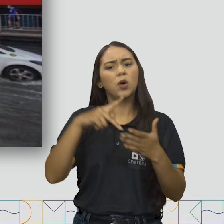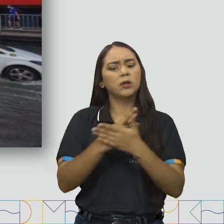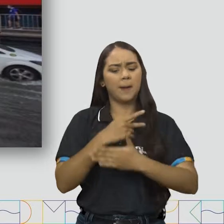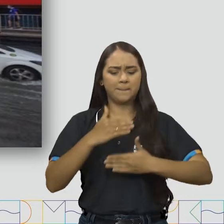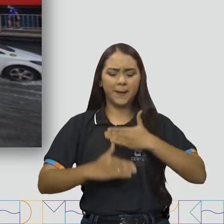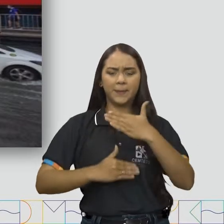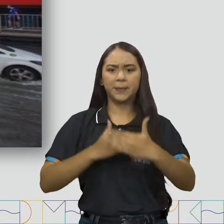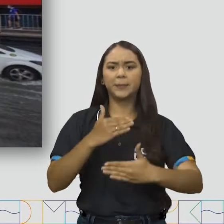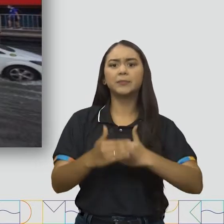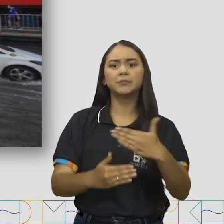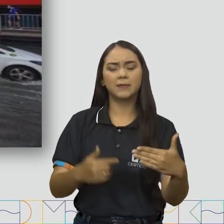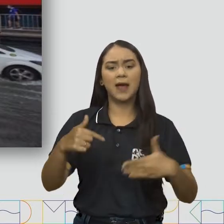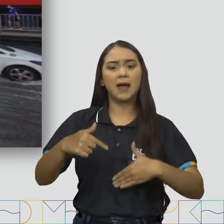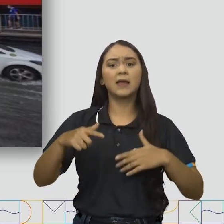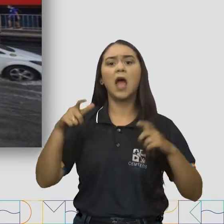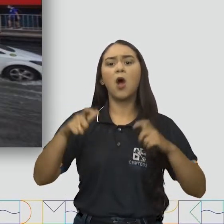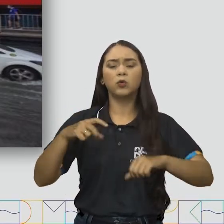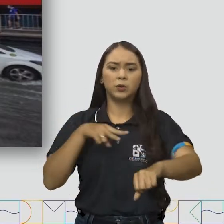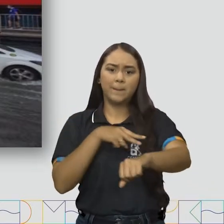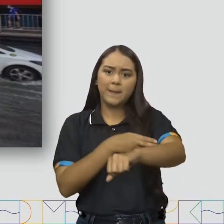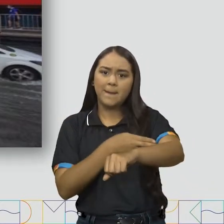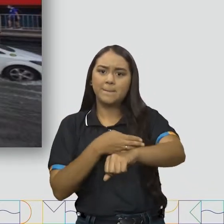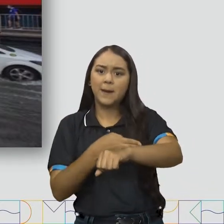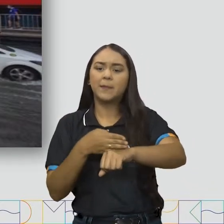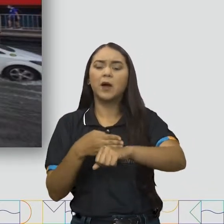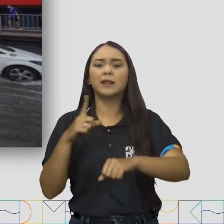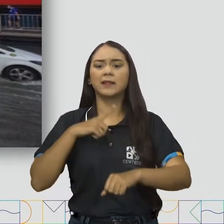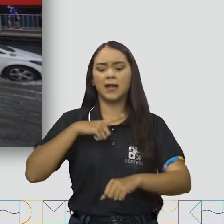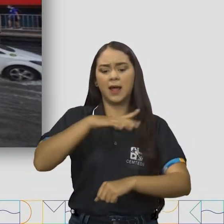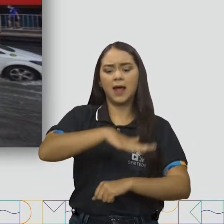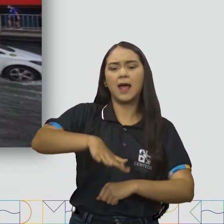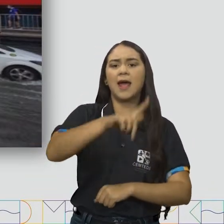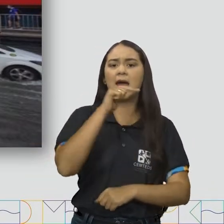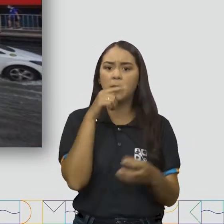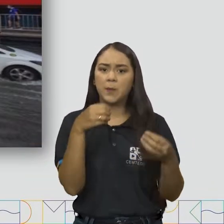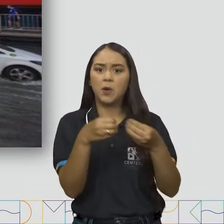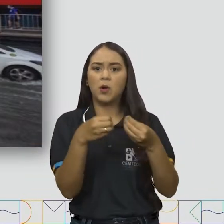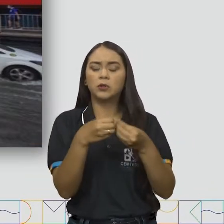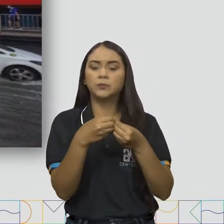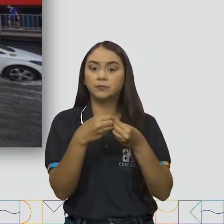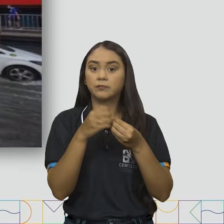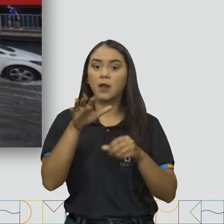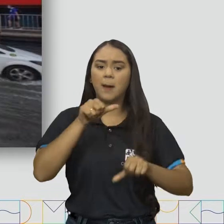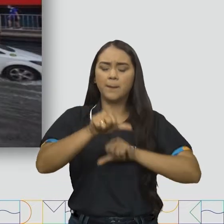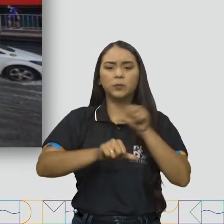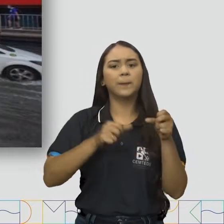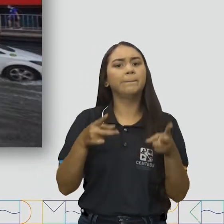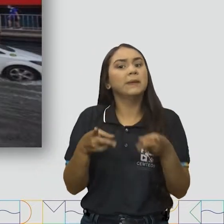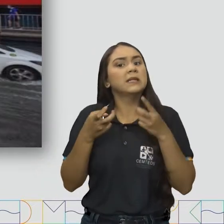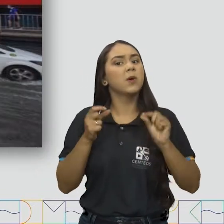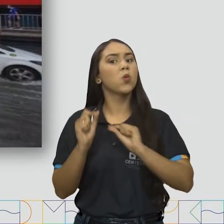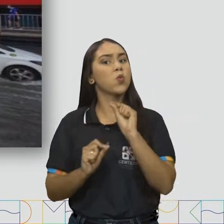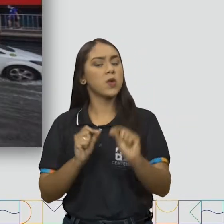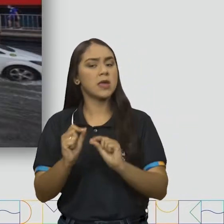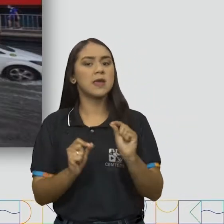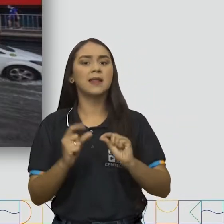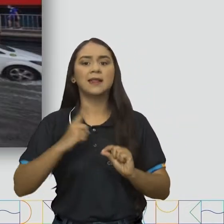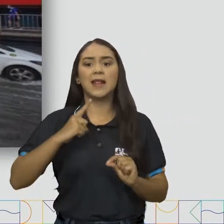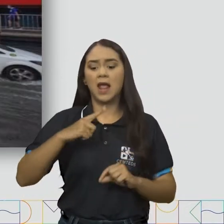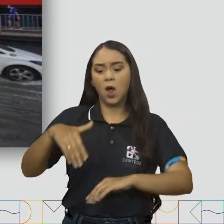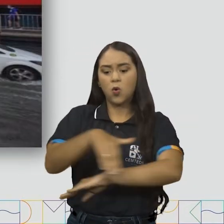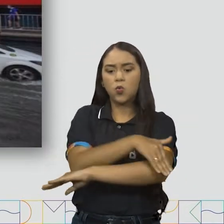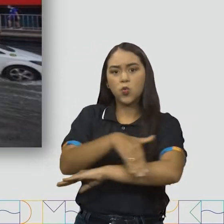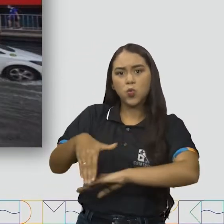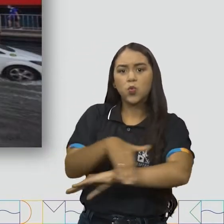tempo, nas regiões portuárias, que ficam à margem esquerda do Rio Negro. Uma dessas mudanças foi percebida nas ruas,